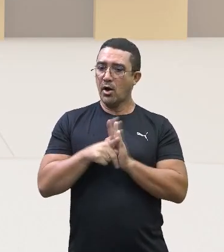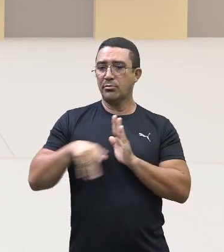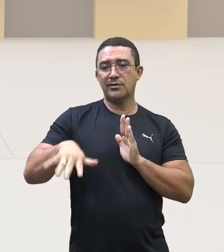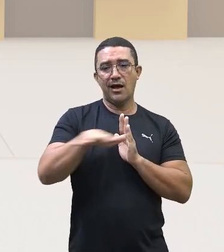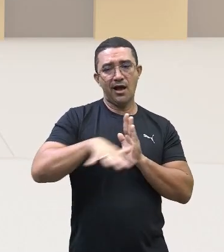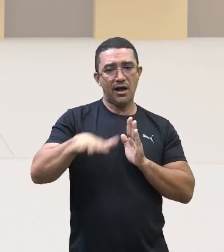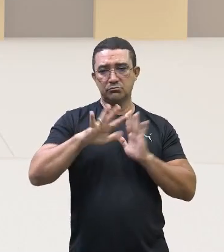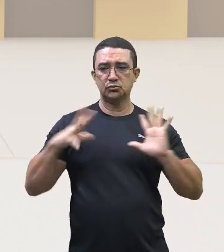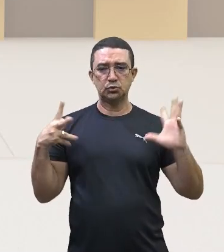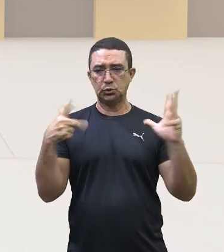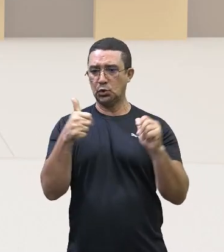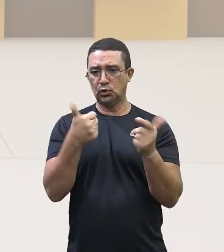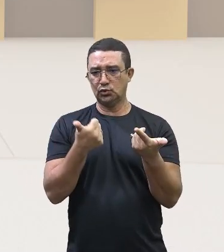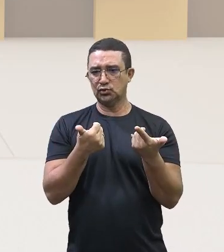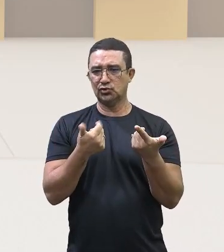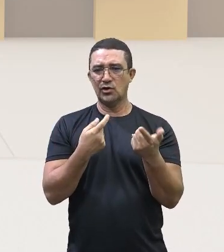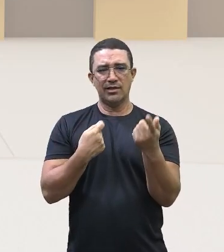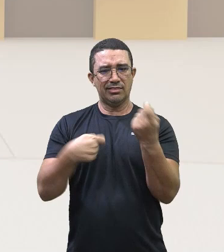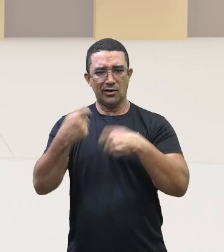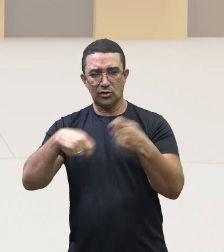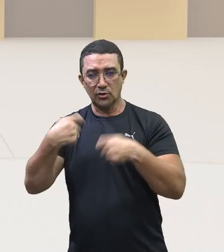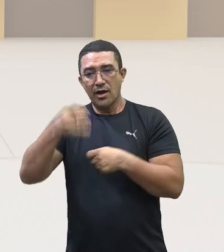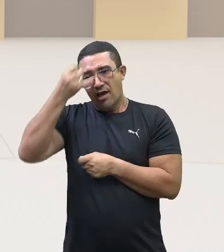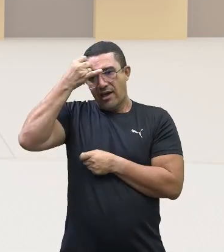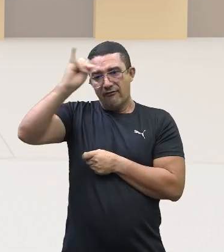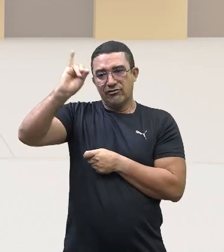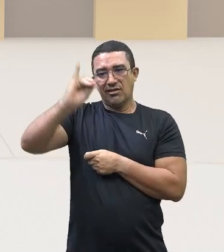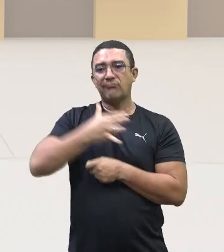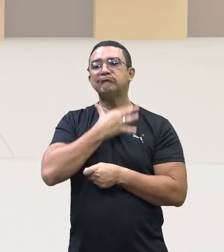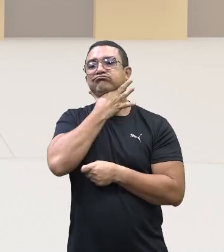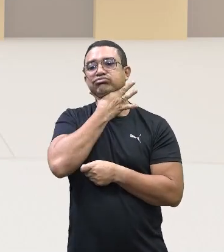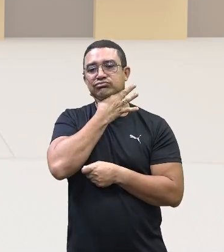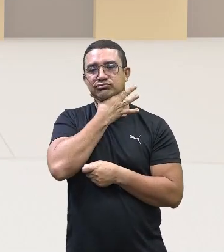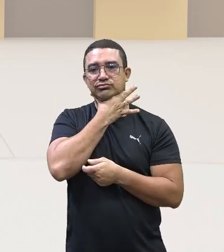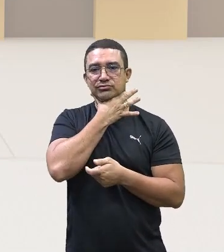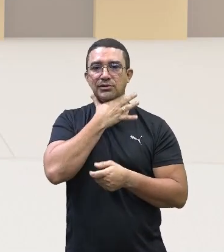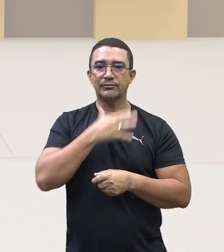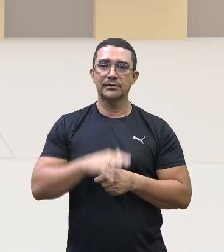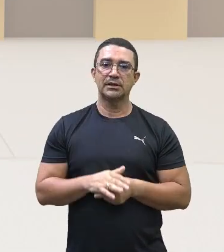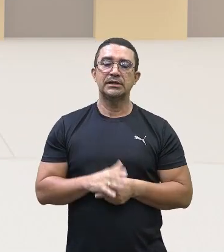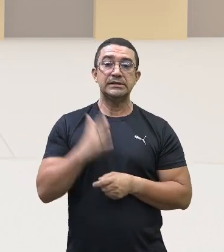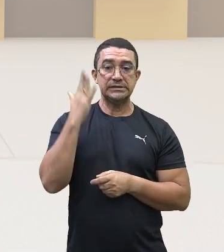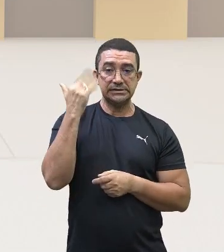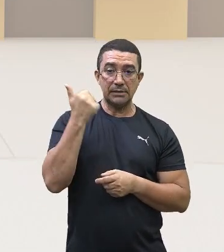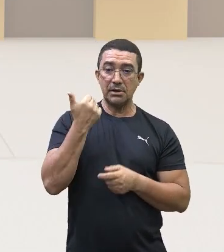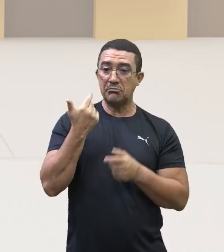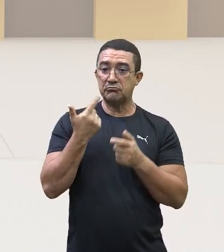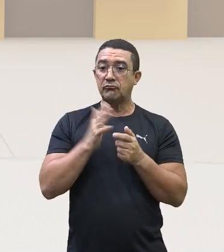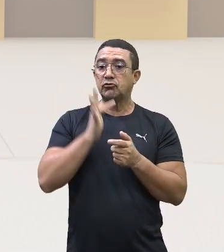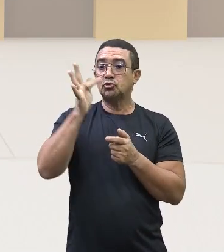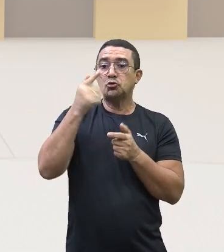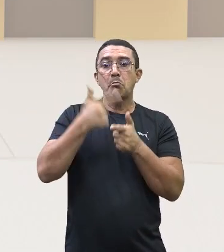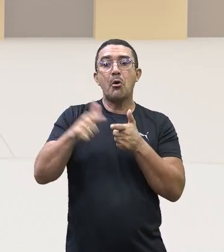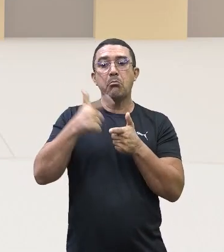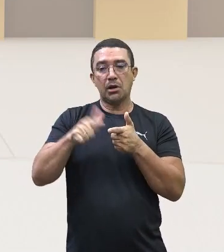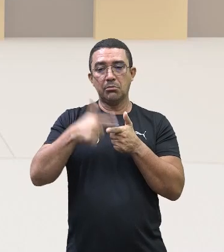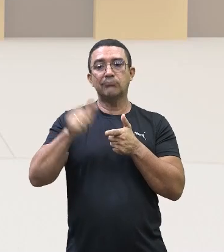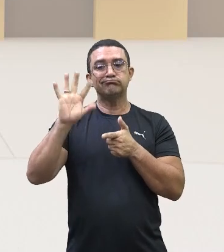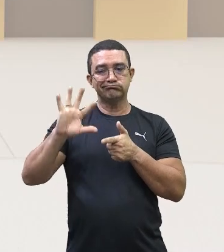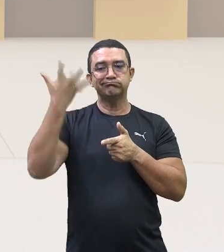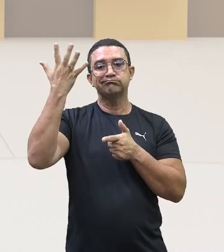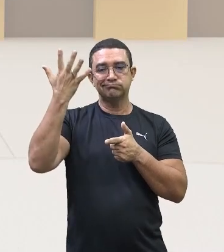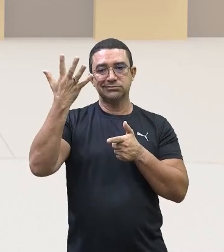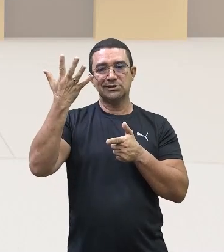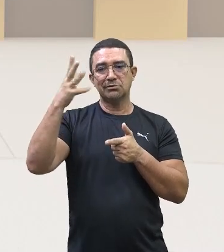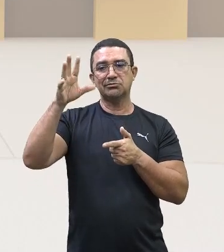tipos de negócio. Então, evitar endividamento, compreender como lidar com dívidas e evitar problemas financeiros que possam comprometer